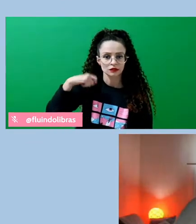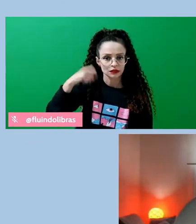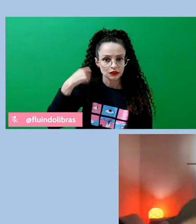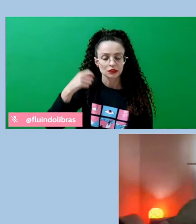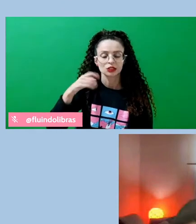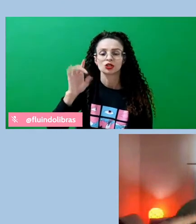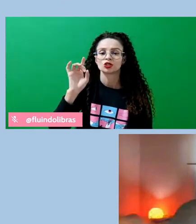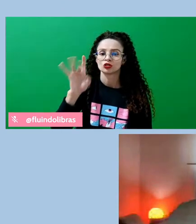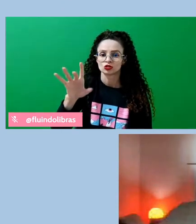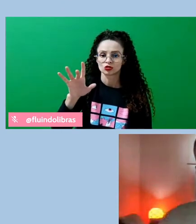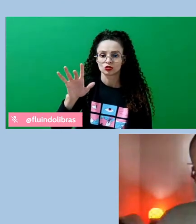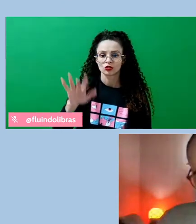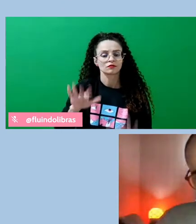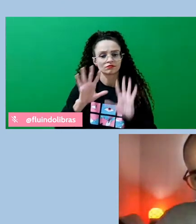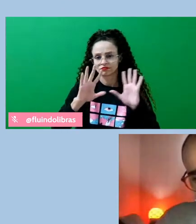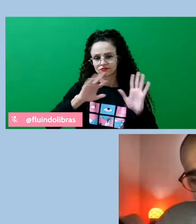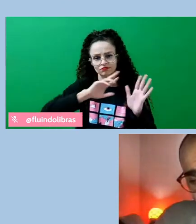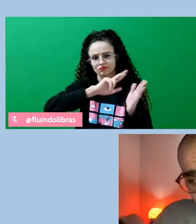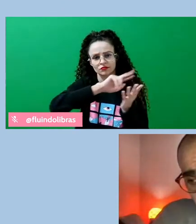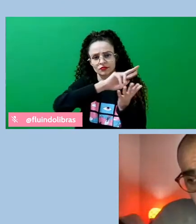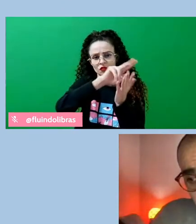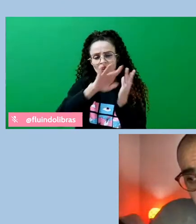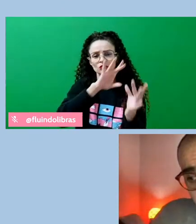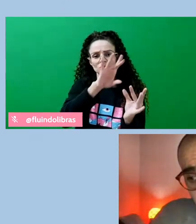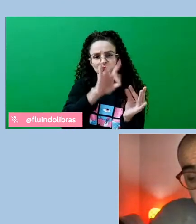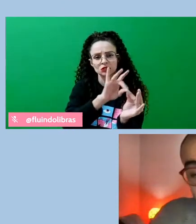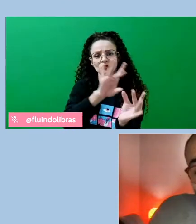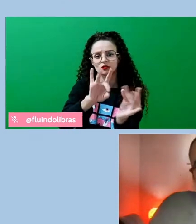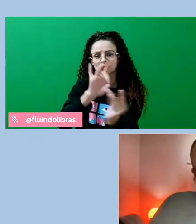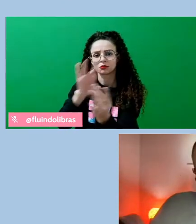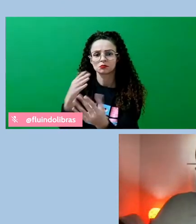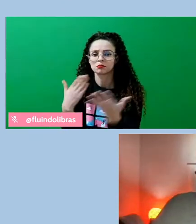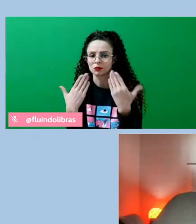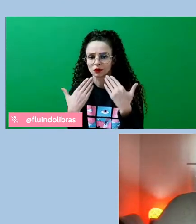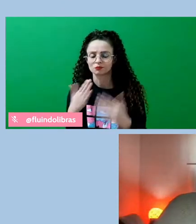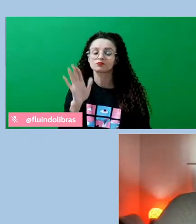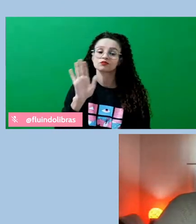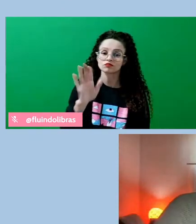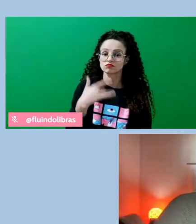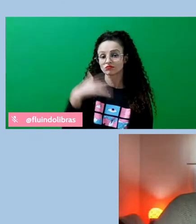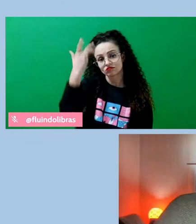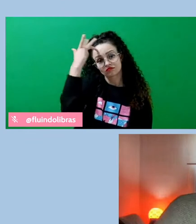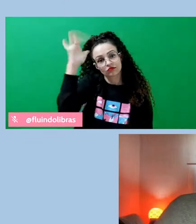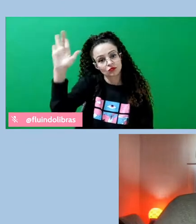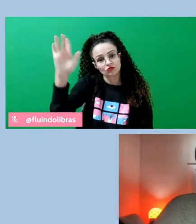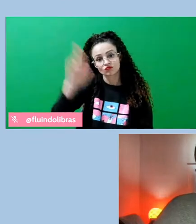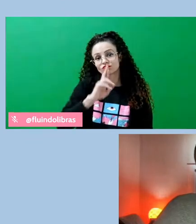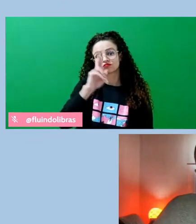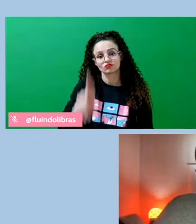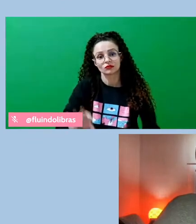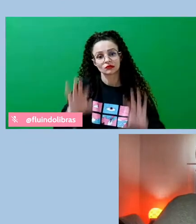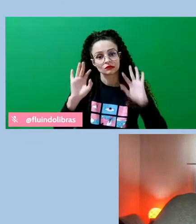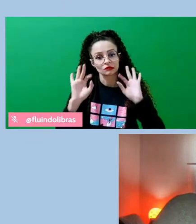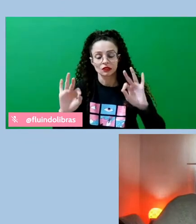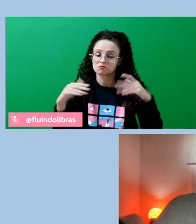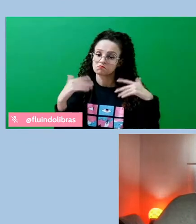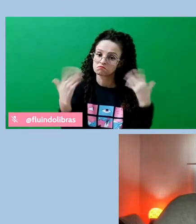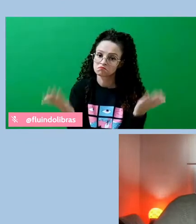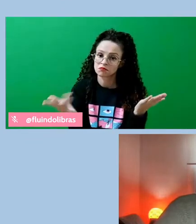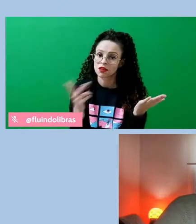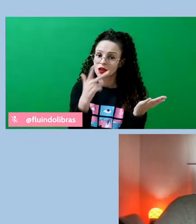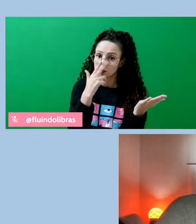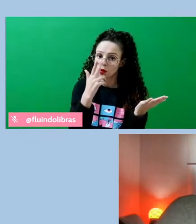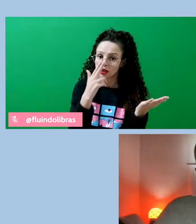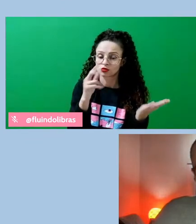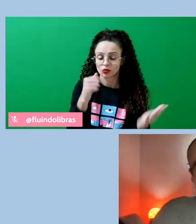som, finalização de som, enfim, tem vários papos ainda, acho que vai ser super legal. Mas eu não saberia, realmente não saberia o que dizer, assim, eu acho que, eu